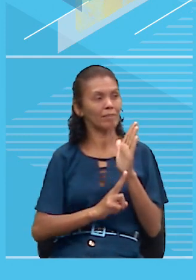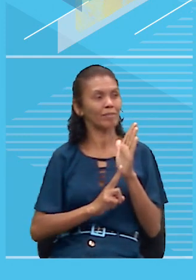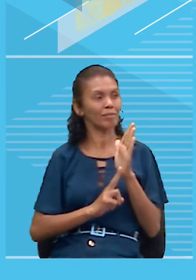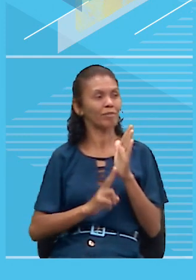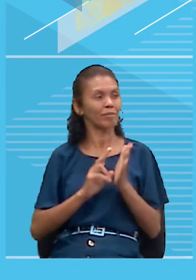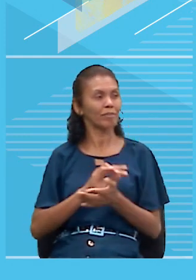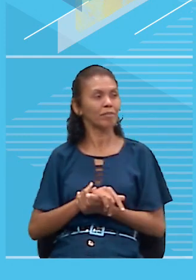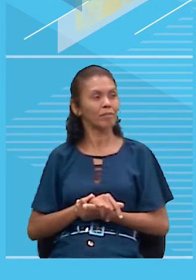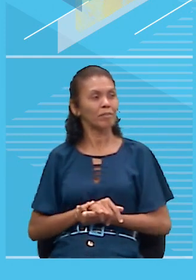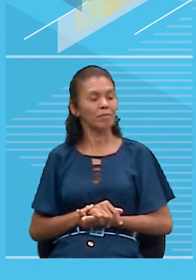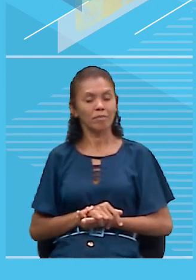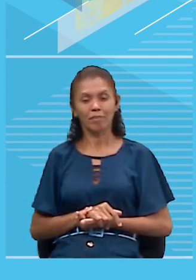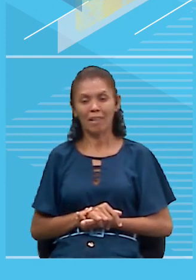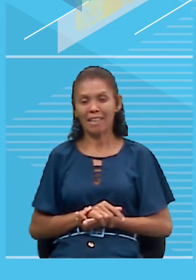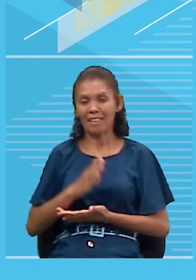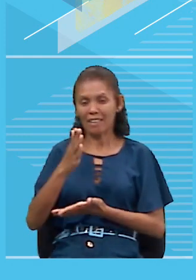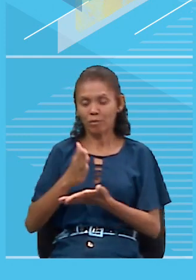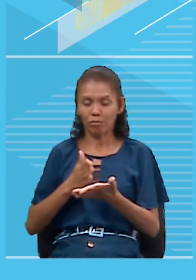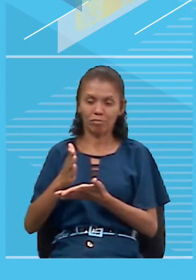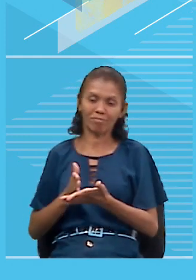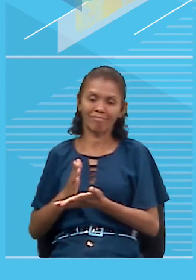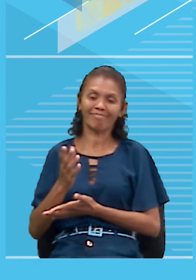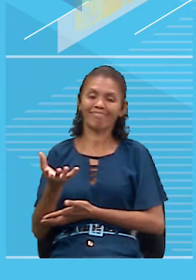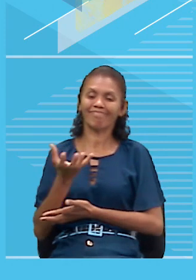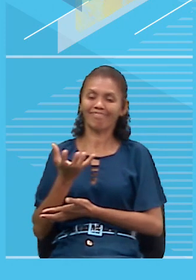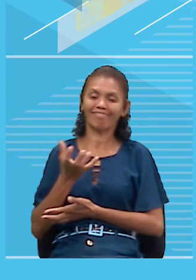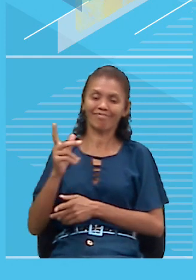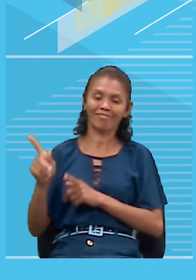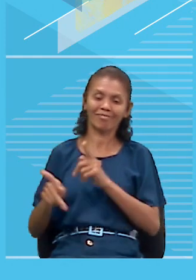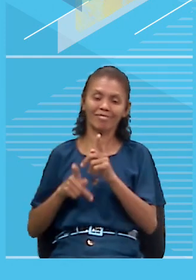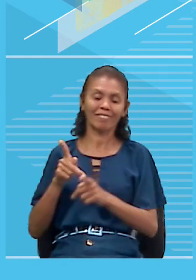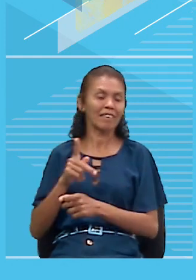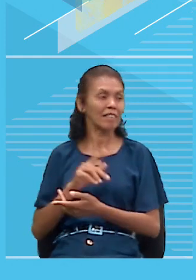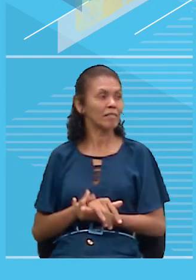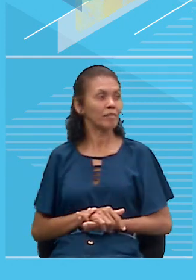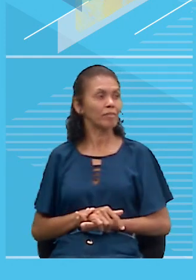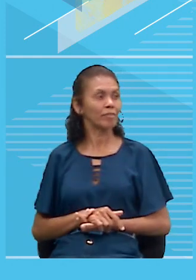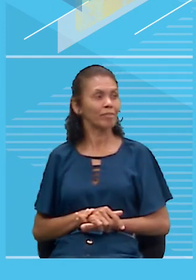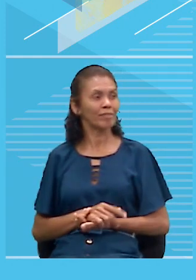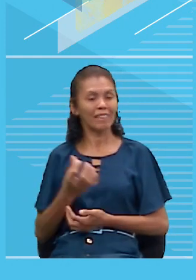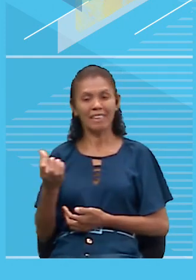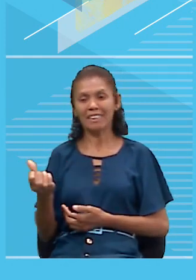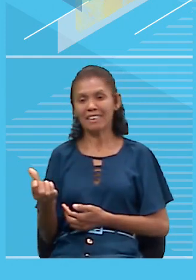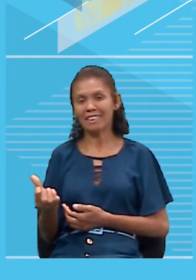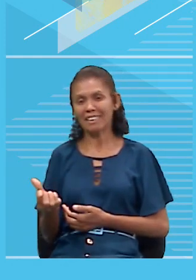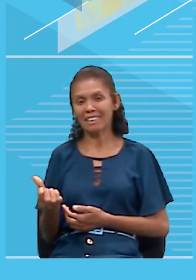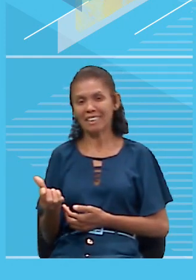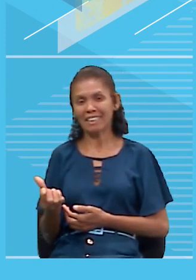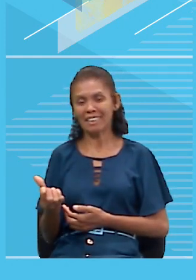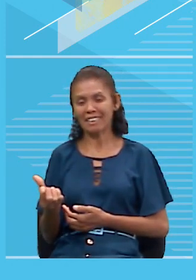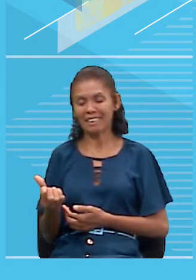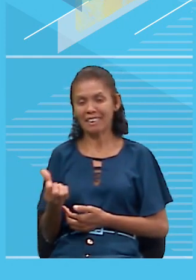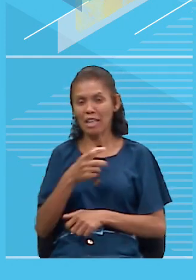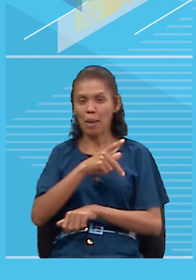Oxe aí esse povo que é esse monte querem eles querem um pedacinho de seis países para formar um novo país